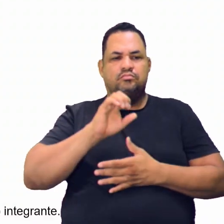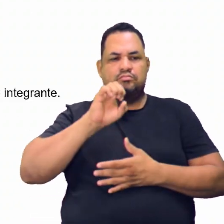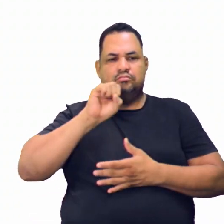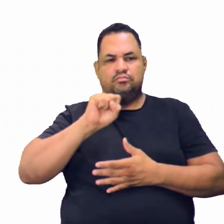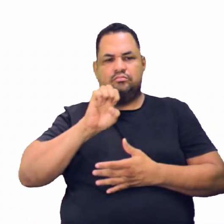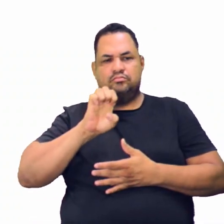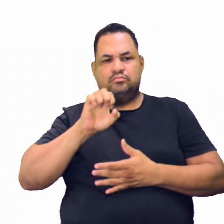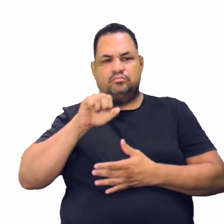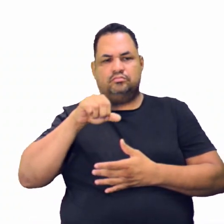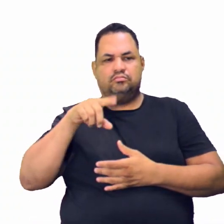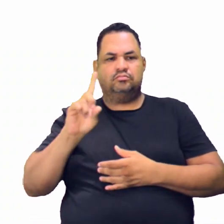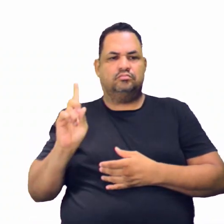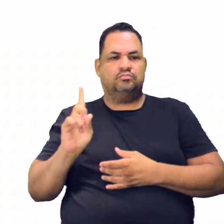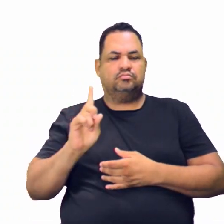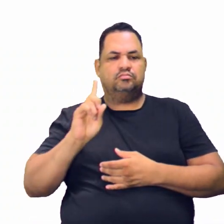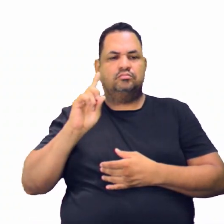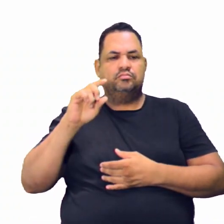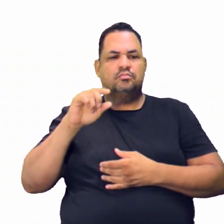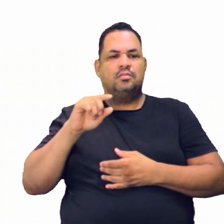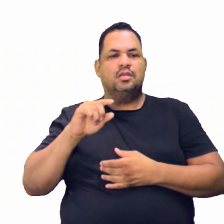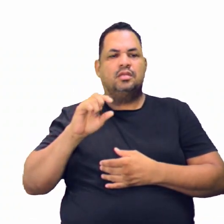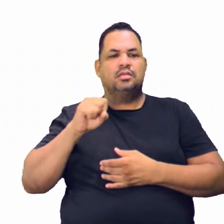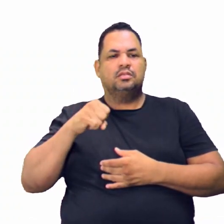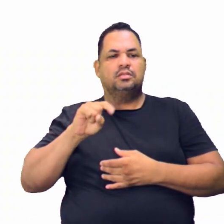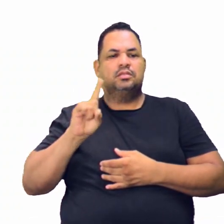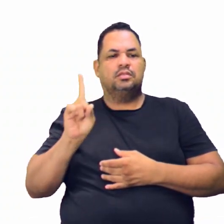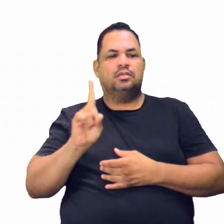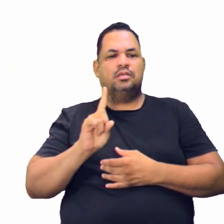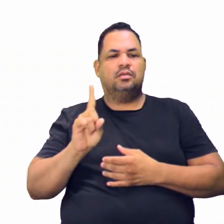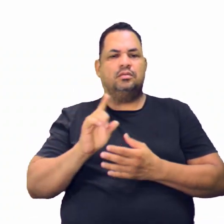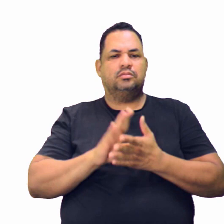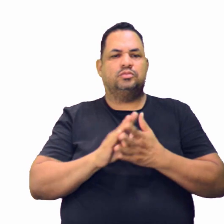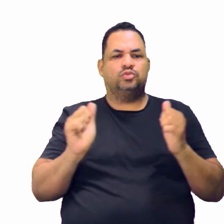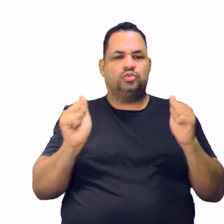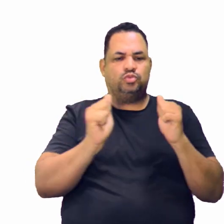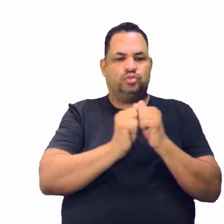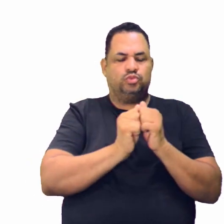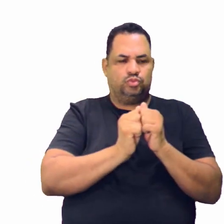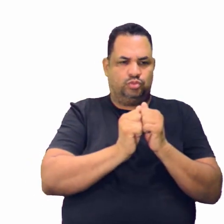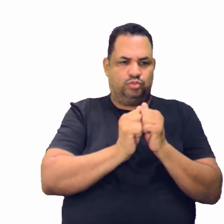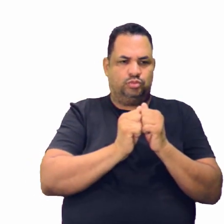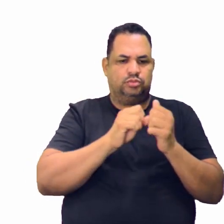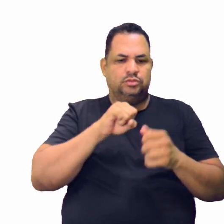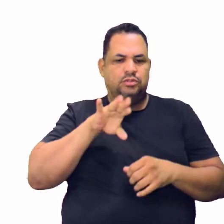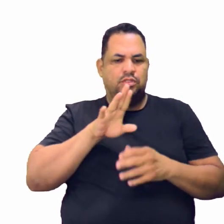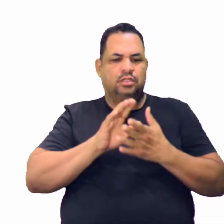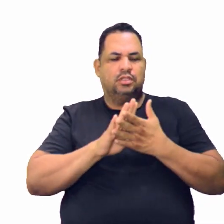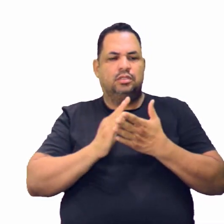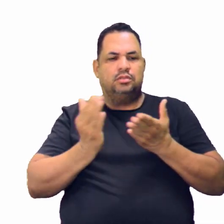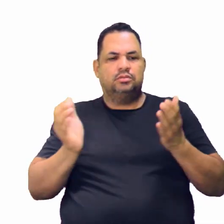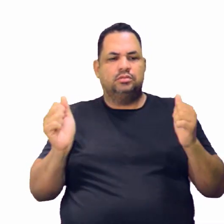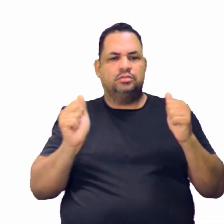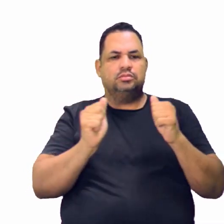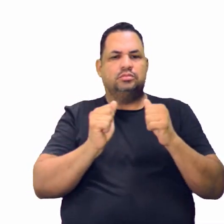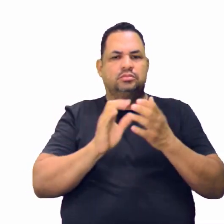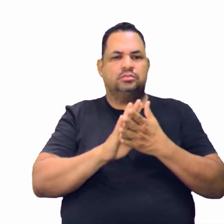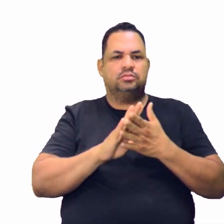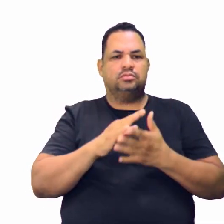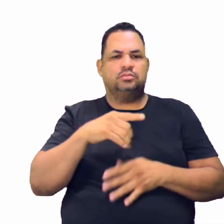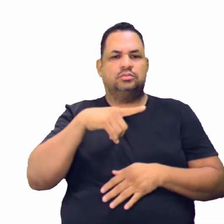né? Junto, se não, separado, ó. Ele equivale a caso não, quando não, ou no